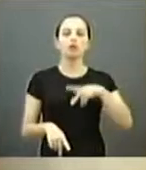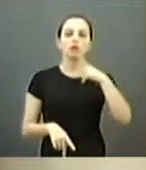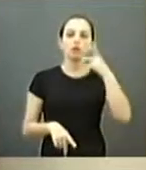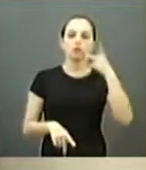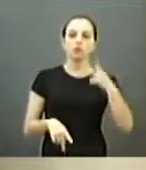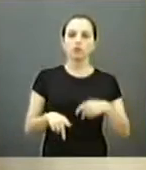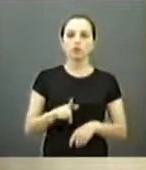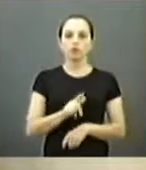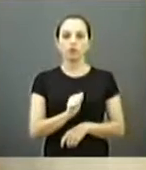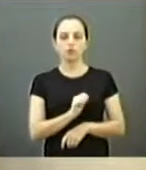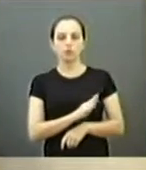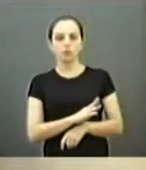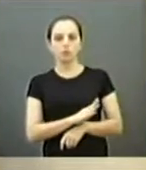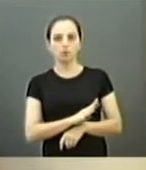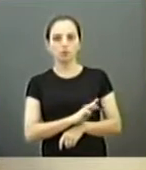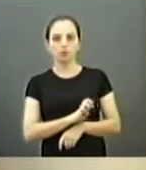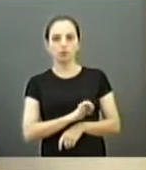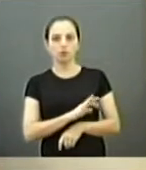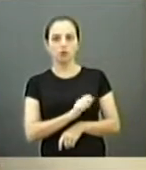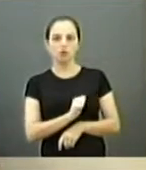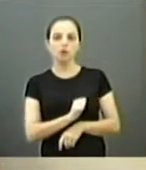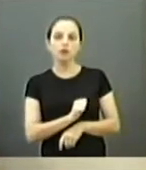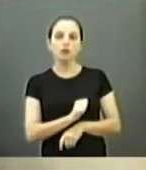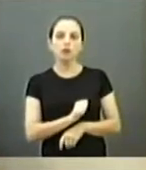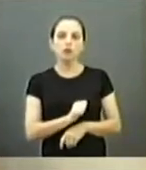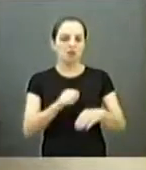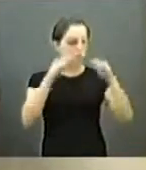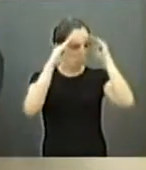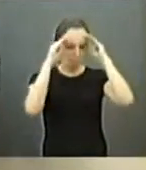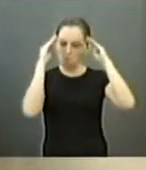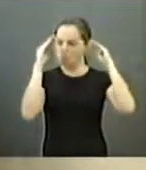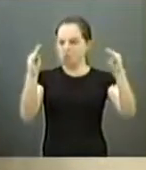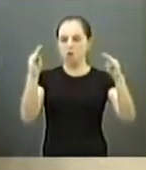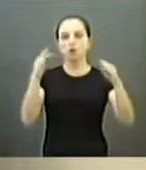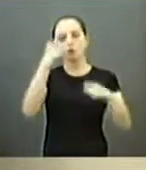Desrespeitando servidores municipais que